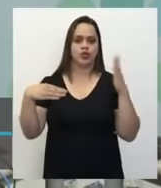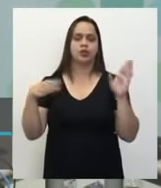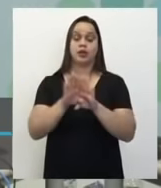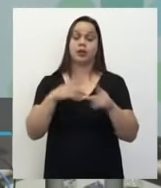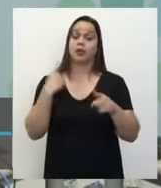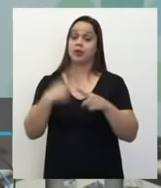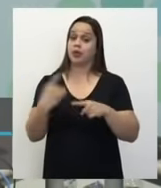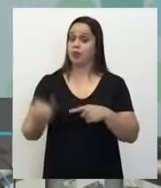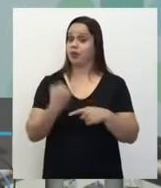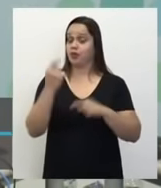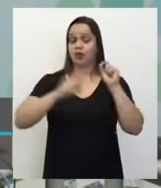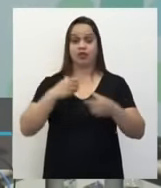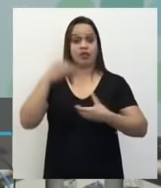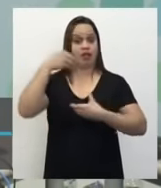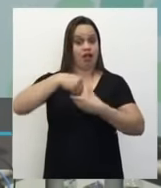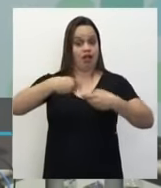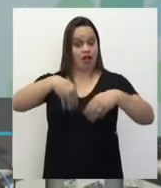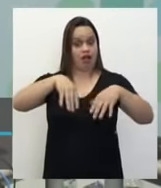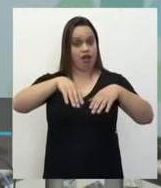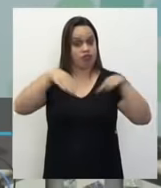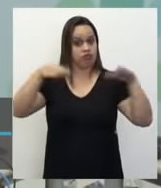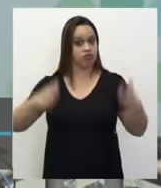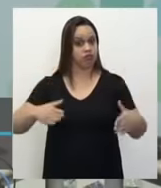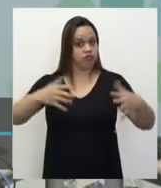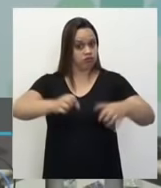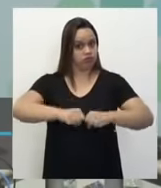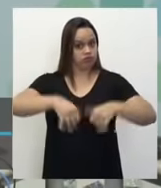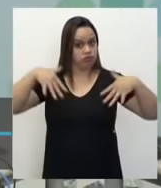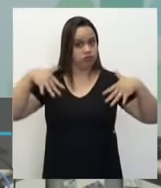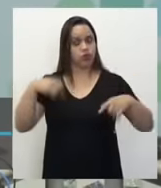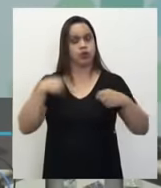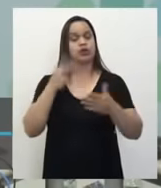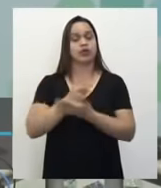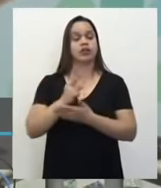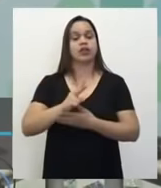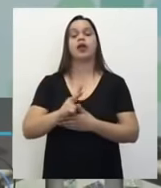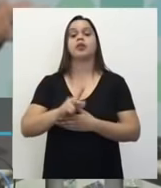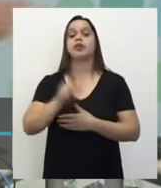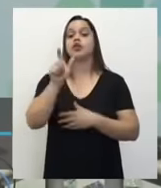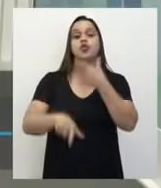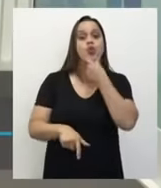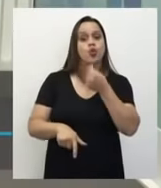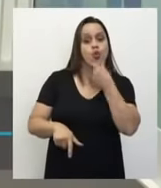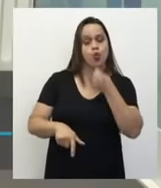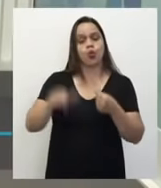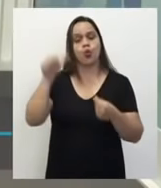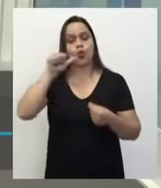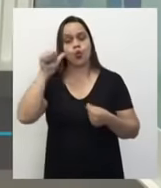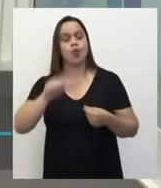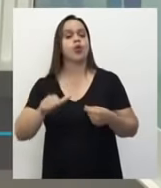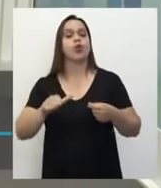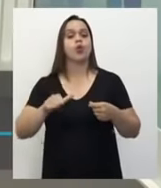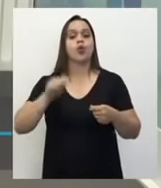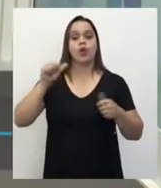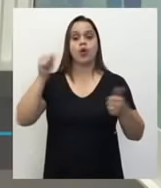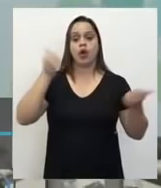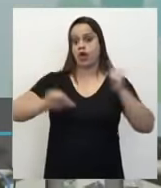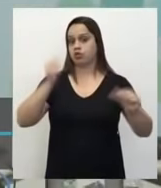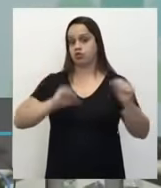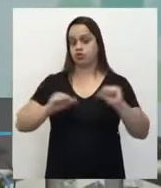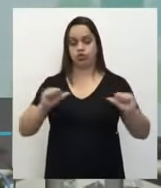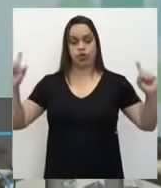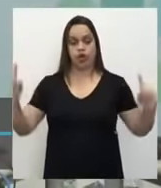está num palco sempre na hora que aquele ator ou que aquele par de atores estão ali atuando em cena, a